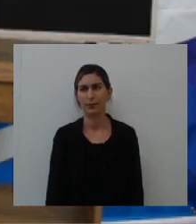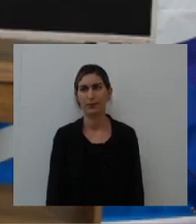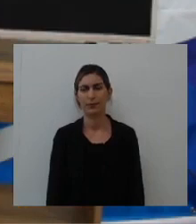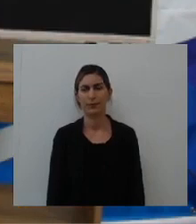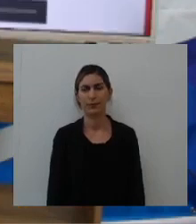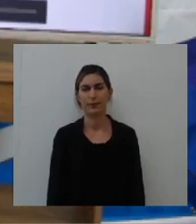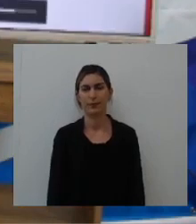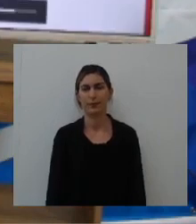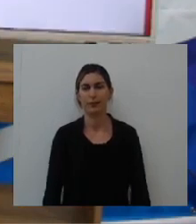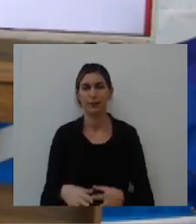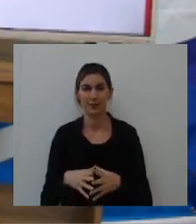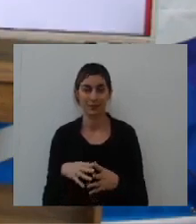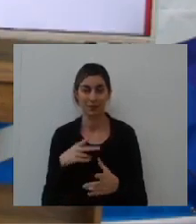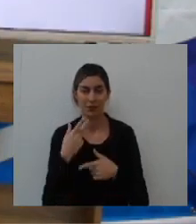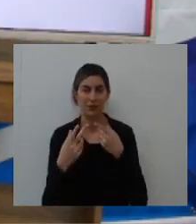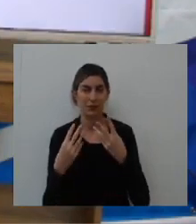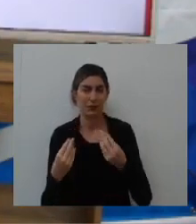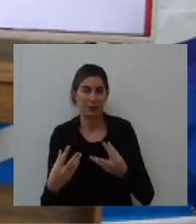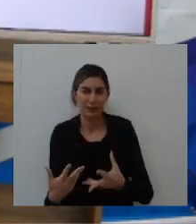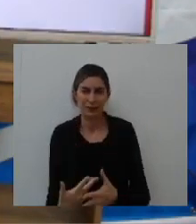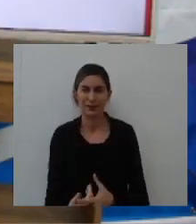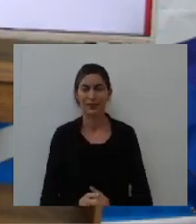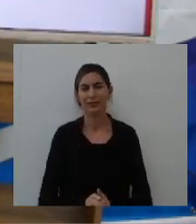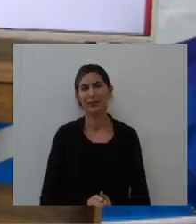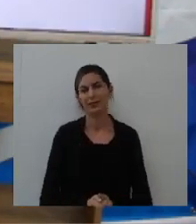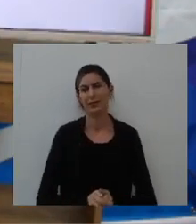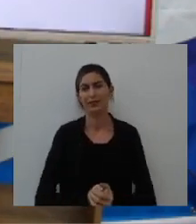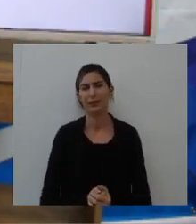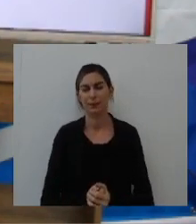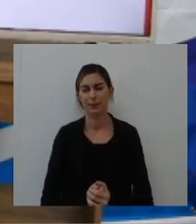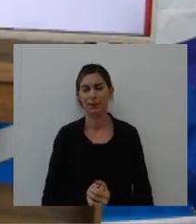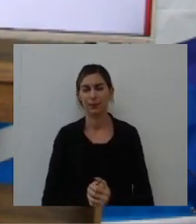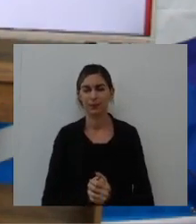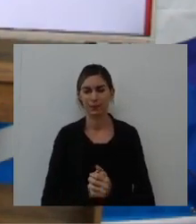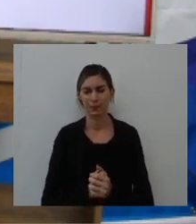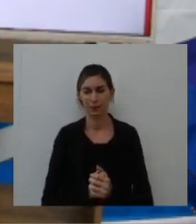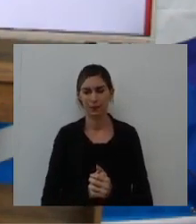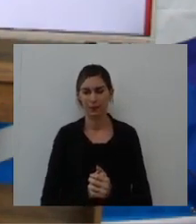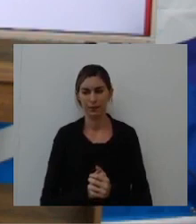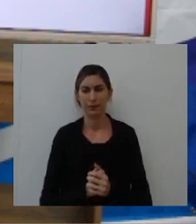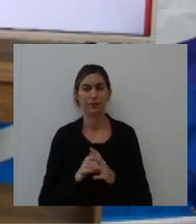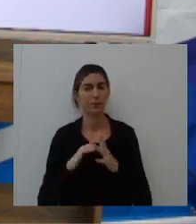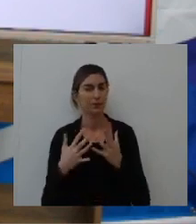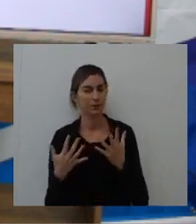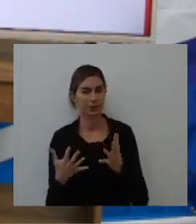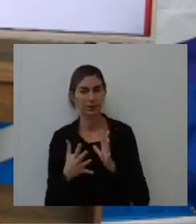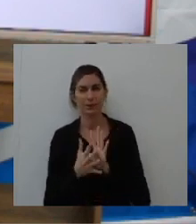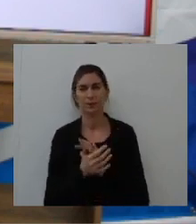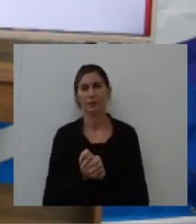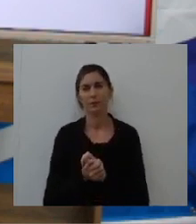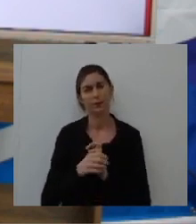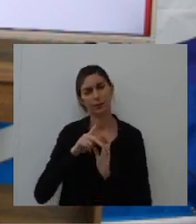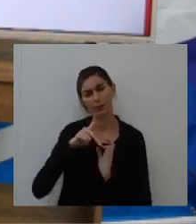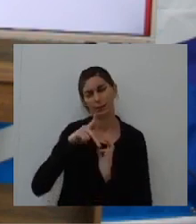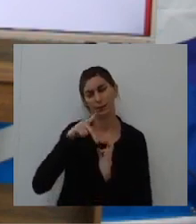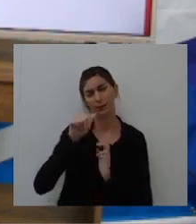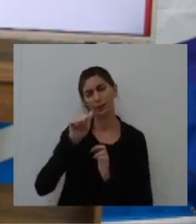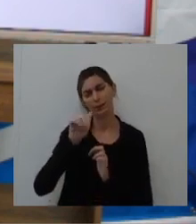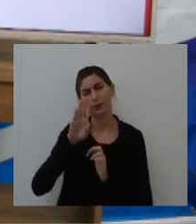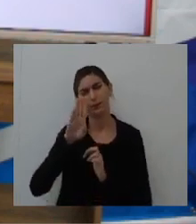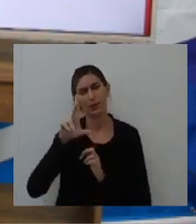Porque eu falo demais. Pablo!